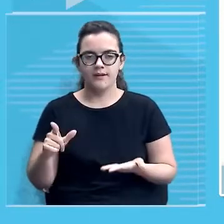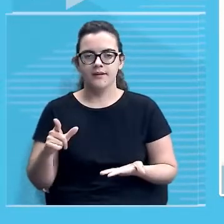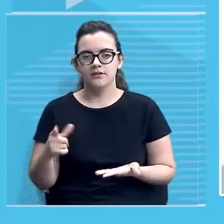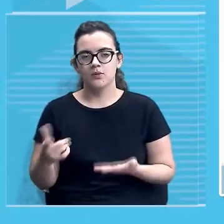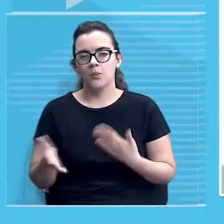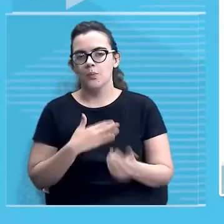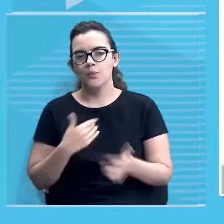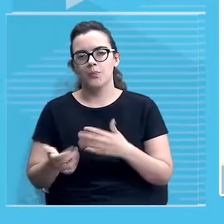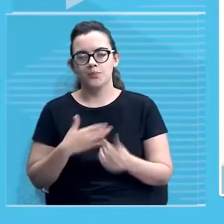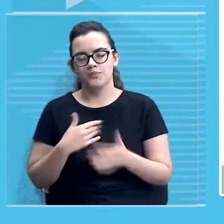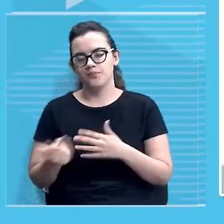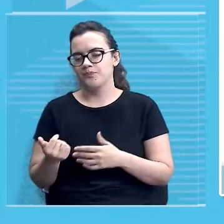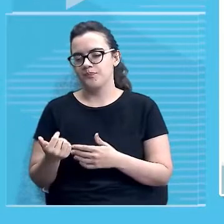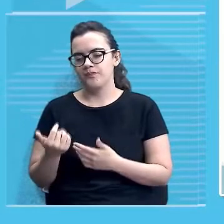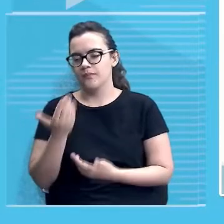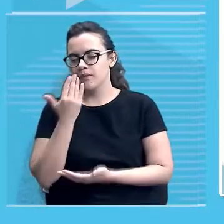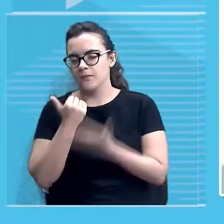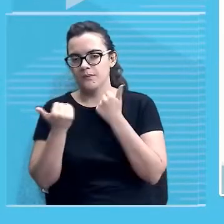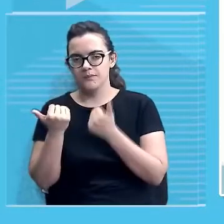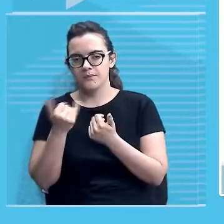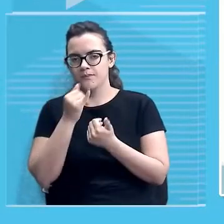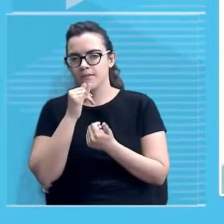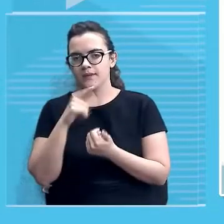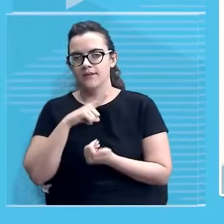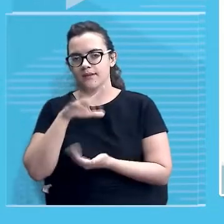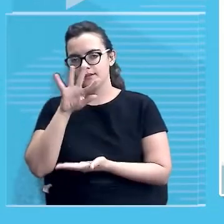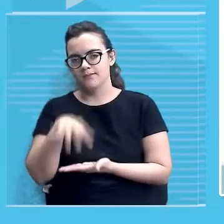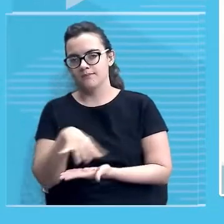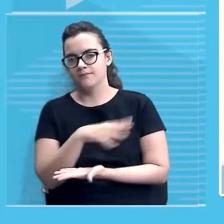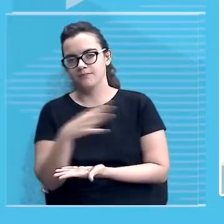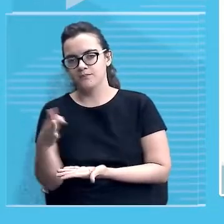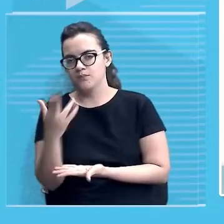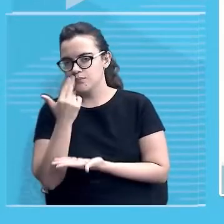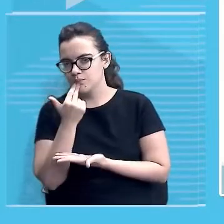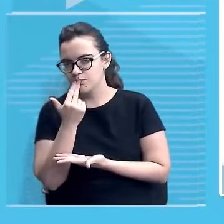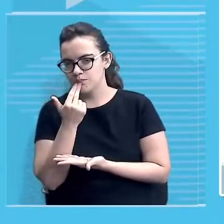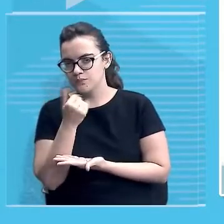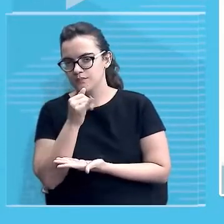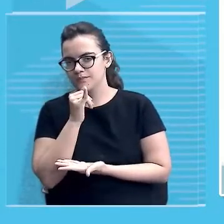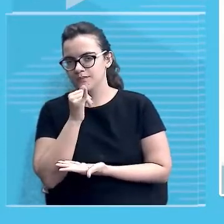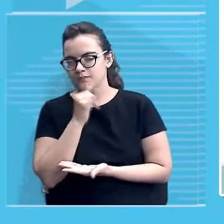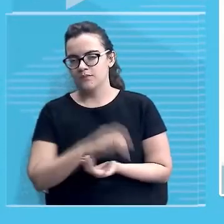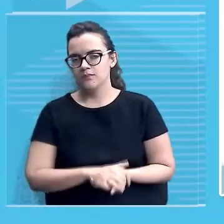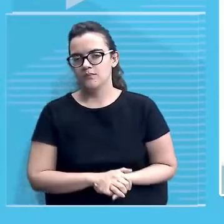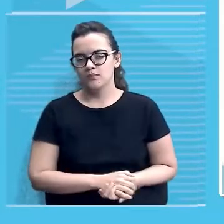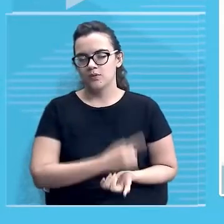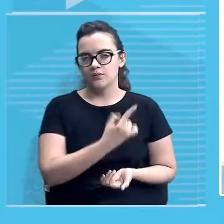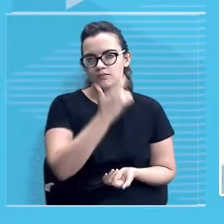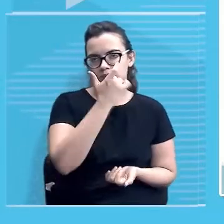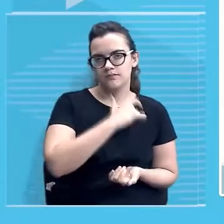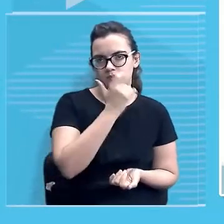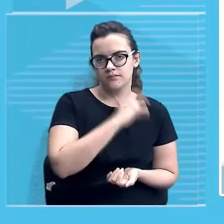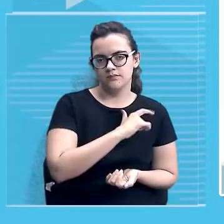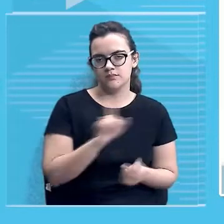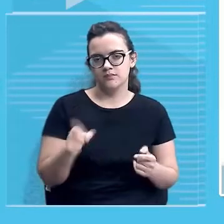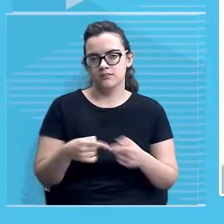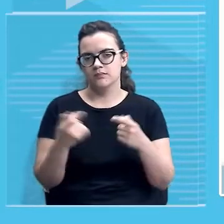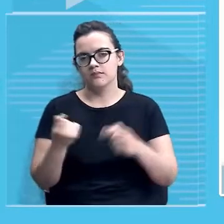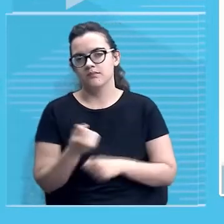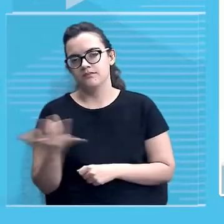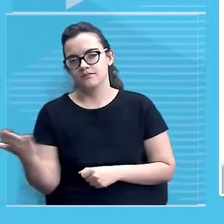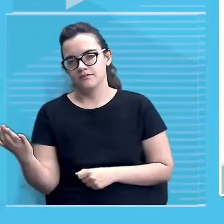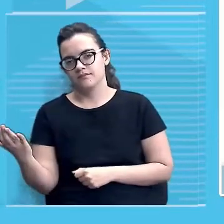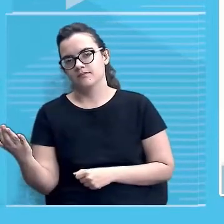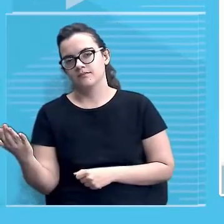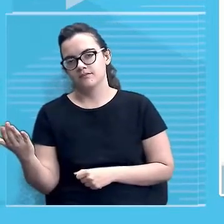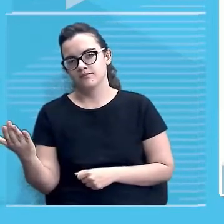nutricional, que é para dizer a quantidade de cada composto dele que